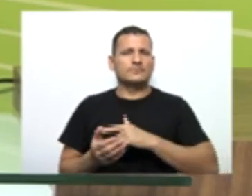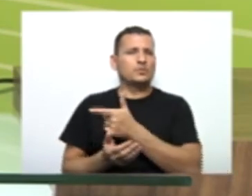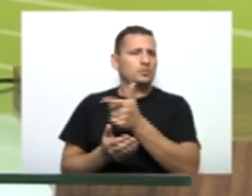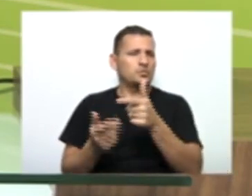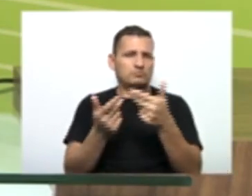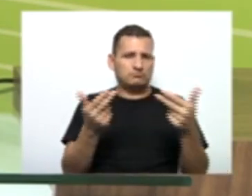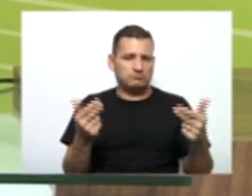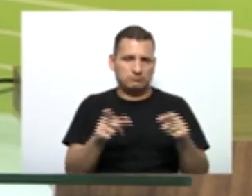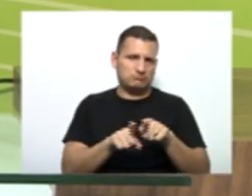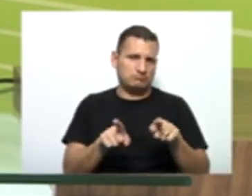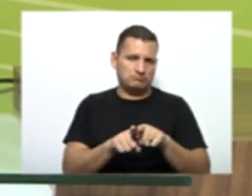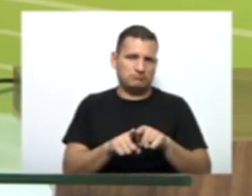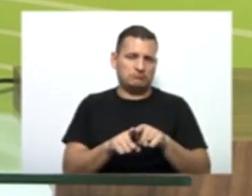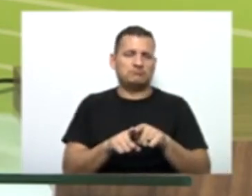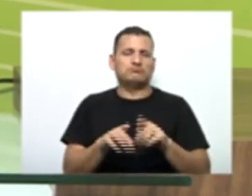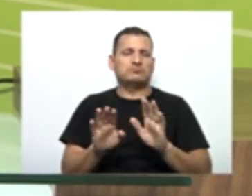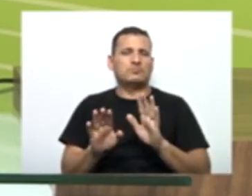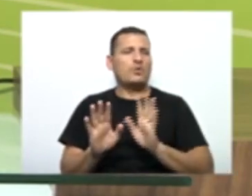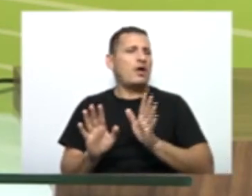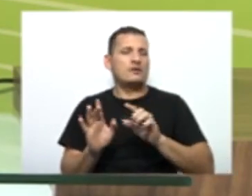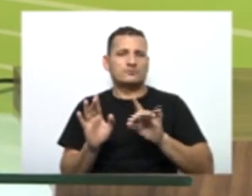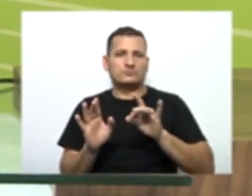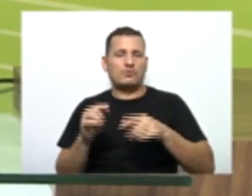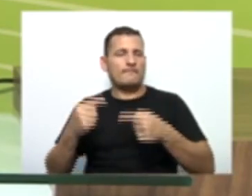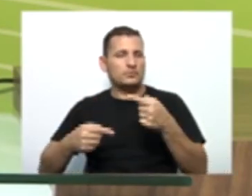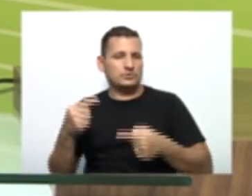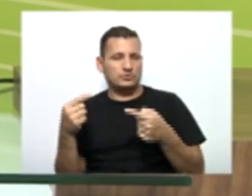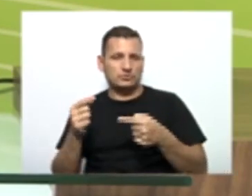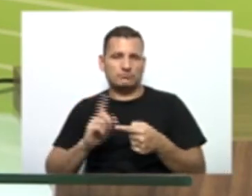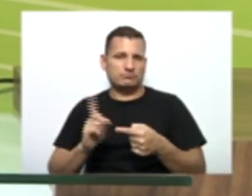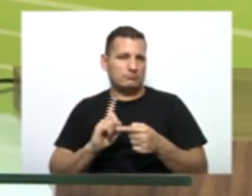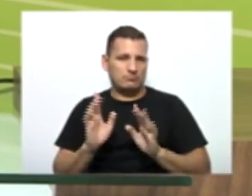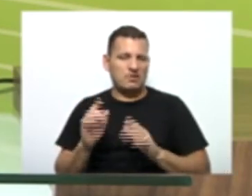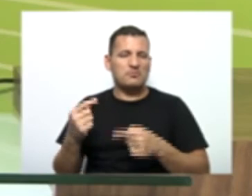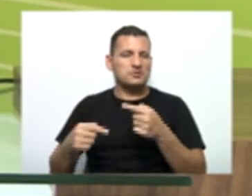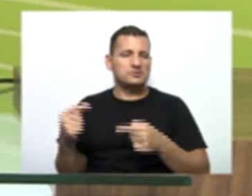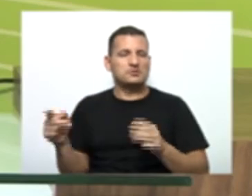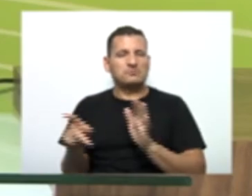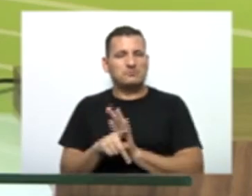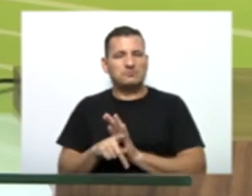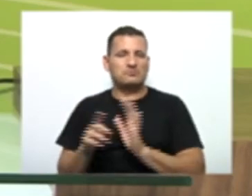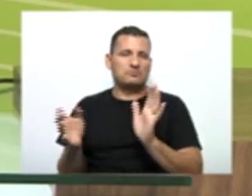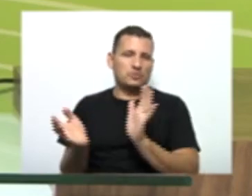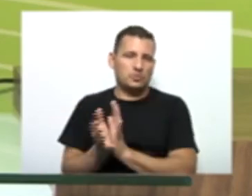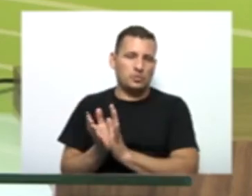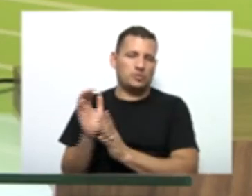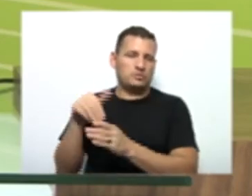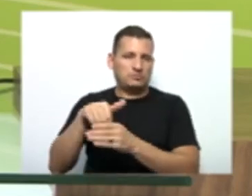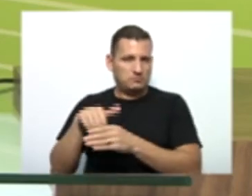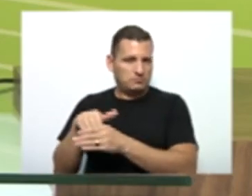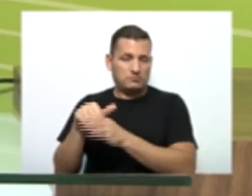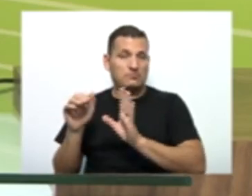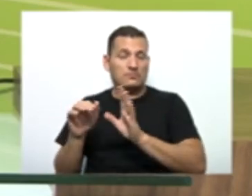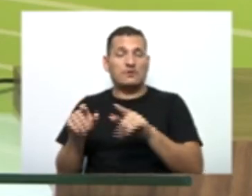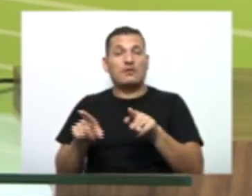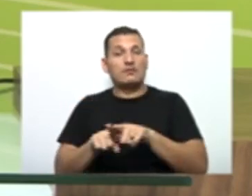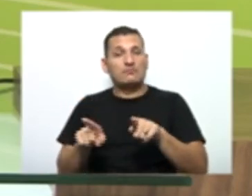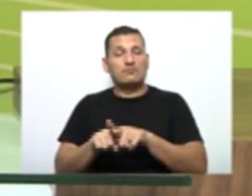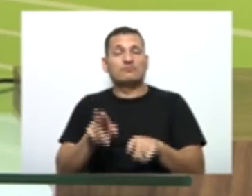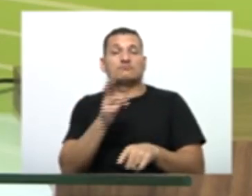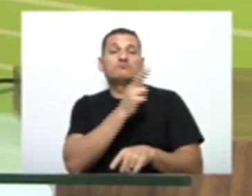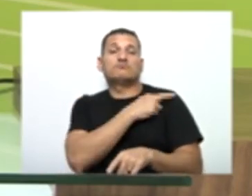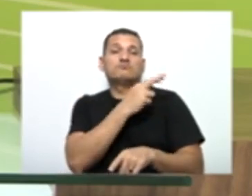da política, da maneira que nós compreendemos, aquela política partidária, das eleições, mas também a responsabilidade que